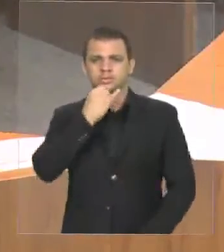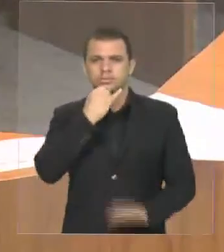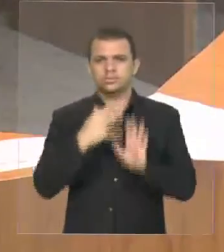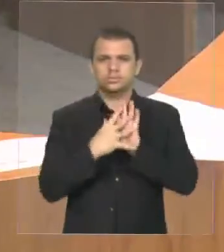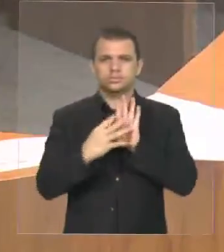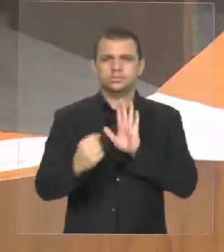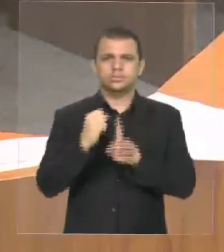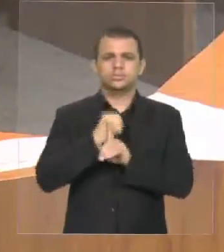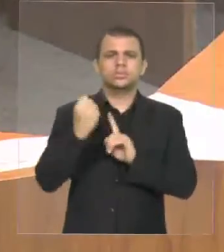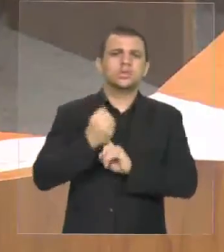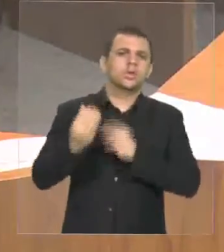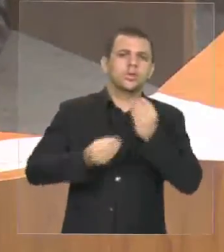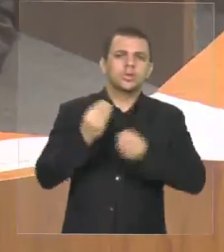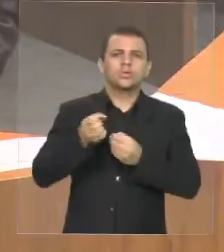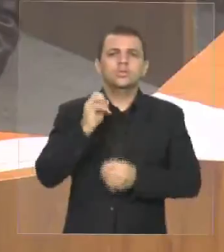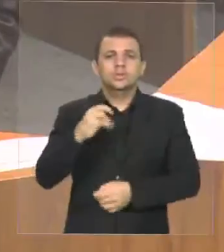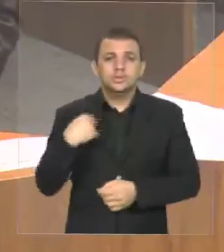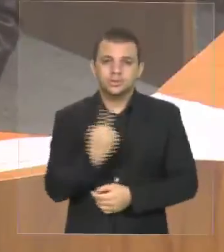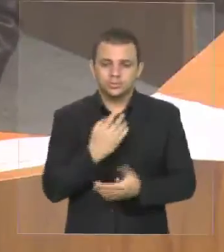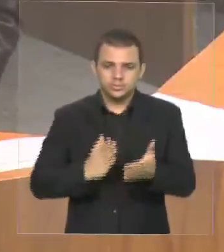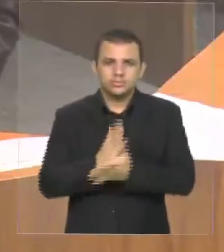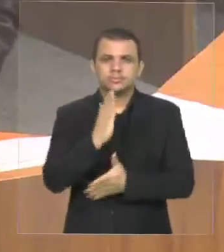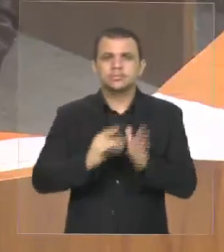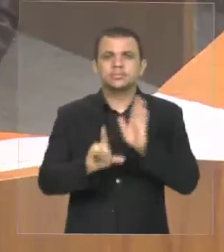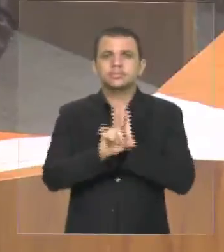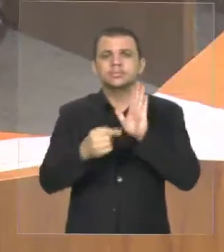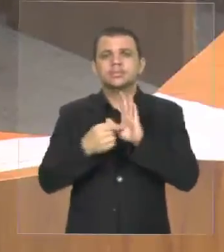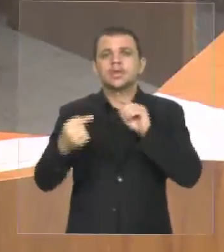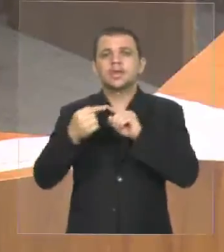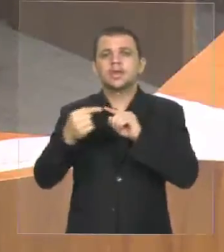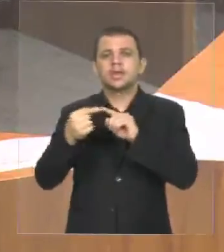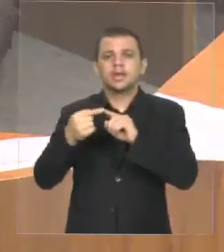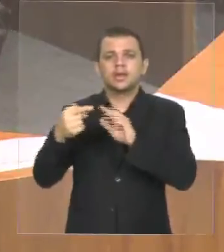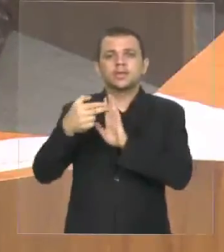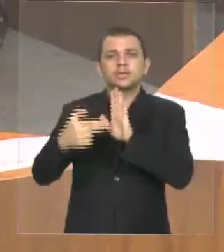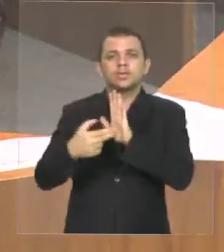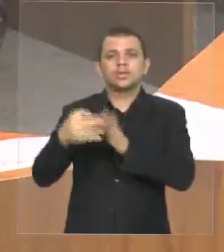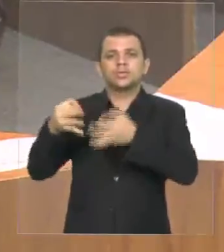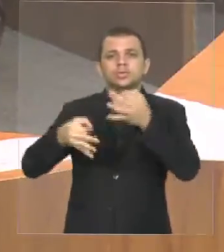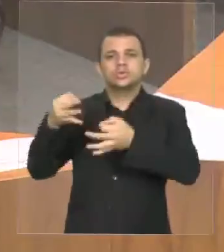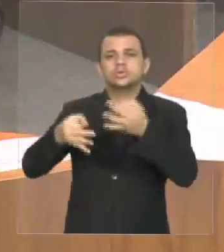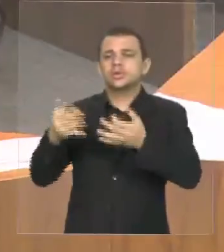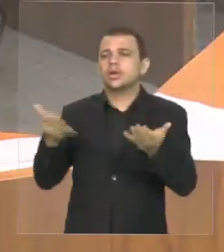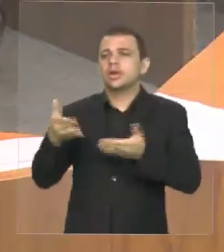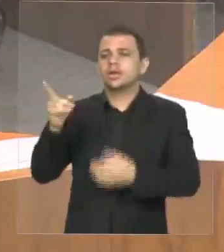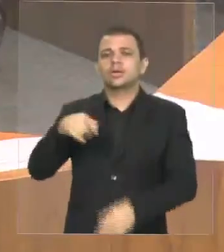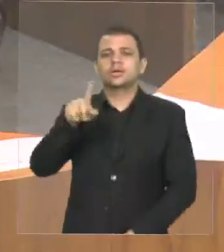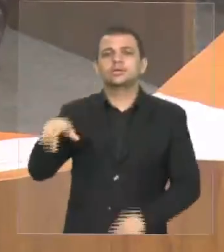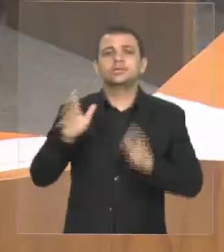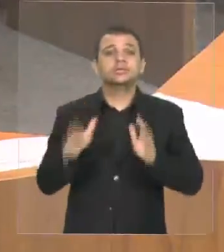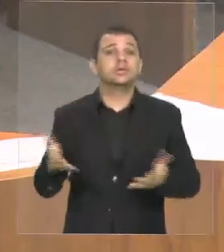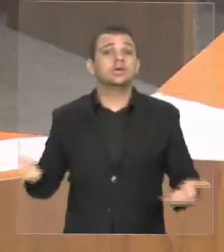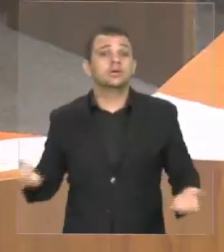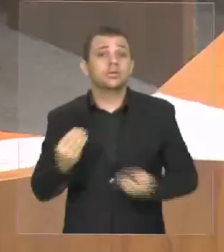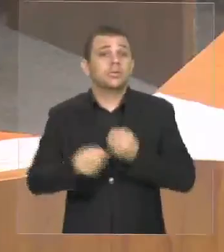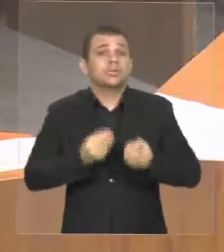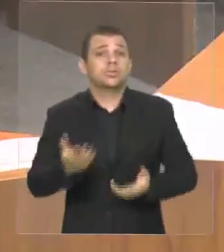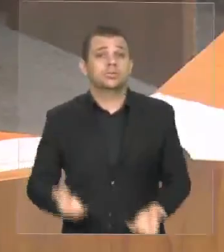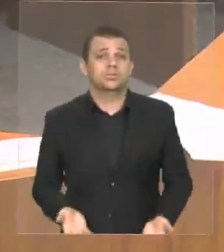sociedade, aprovando uma lei que faz referência a normas jurídicas que não existem mais no mundo jurídico,